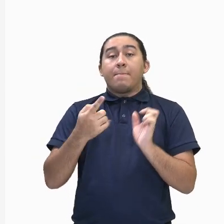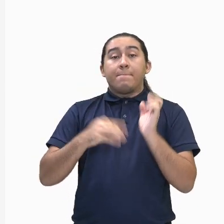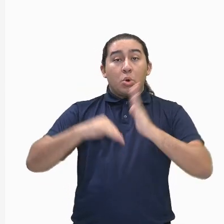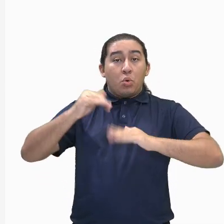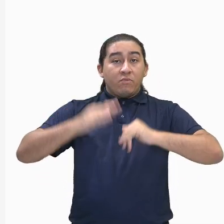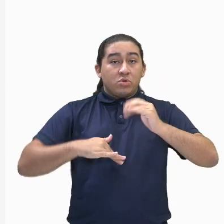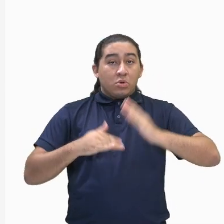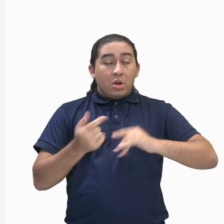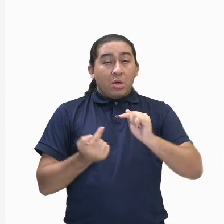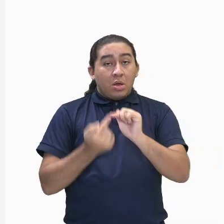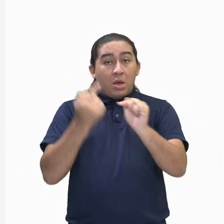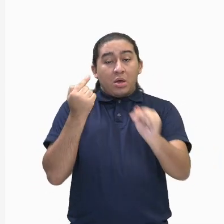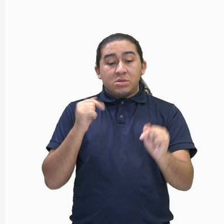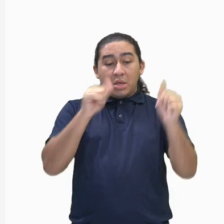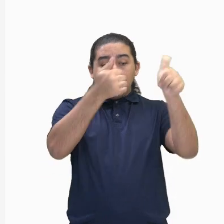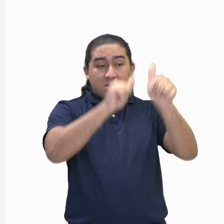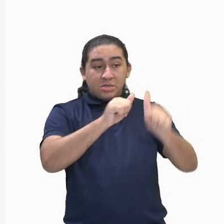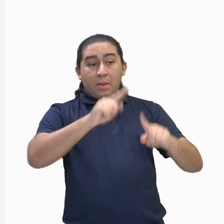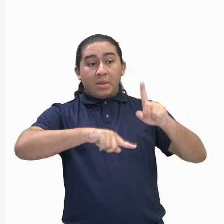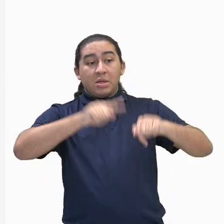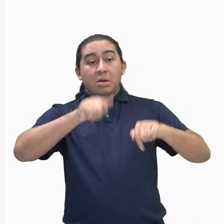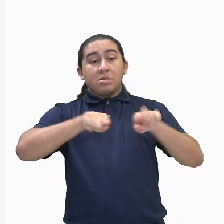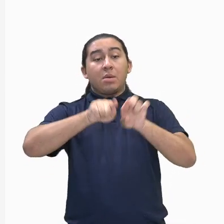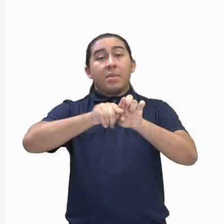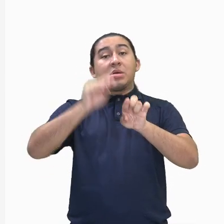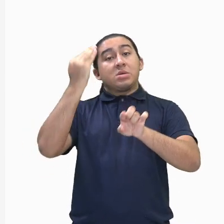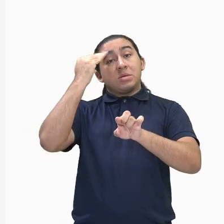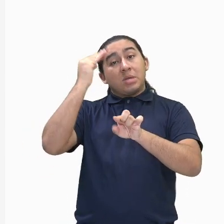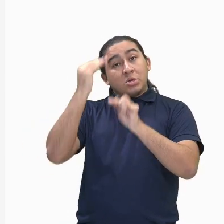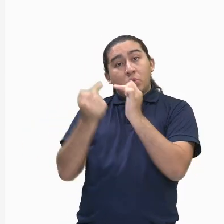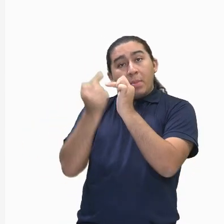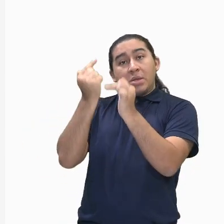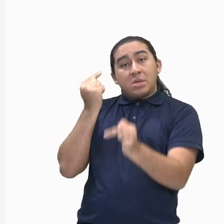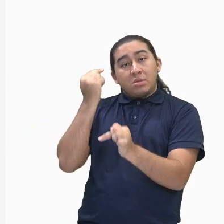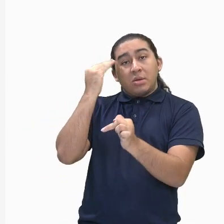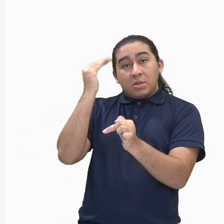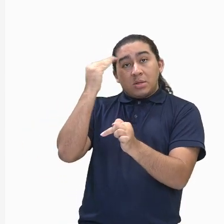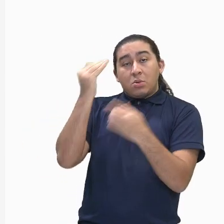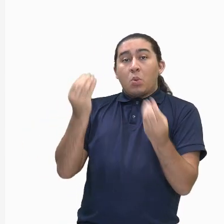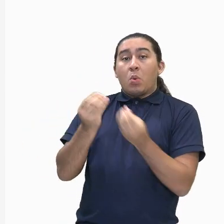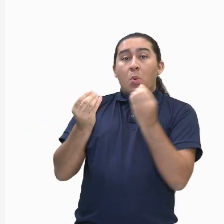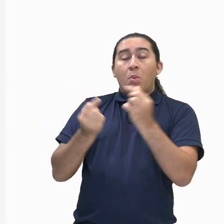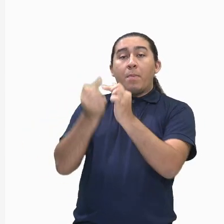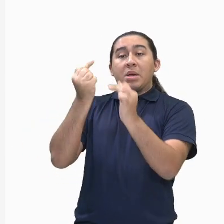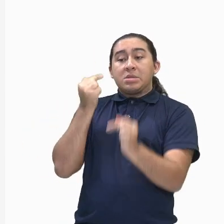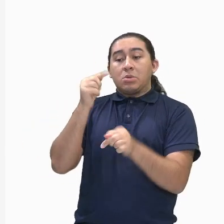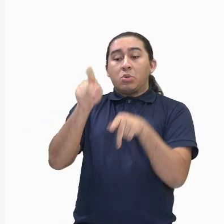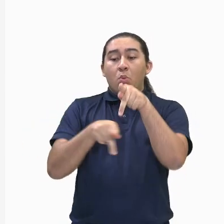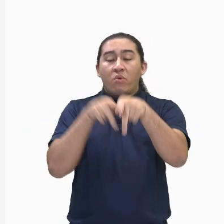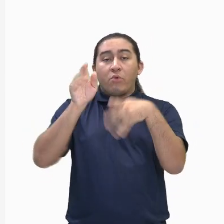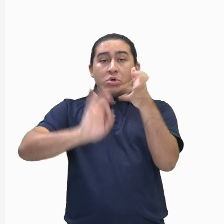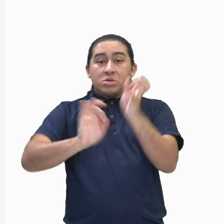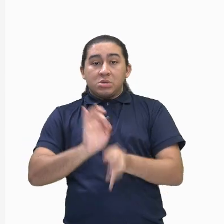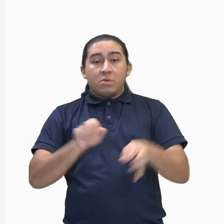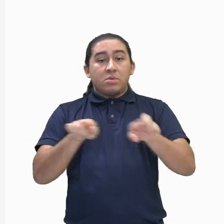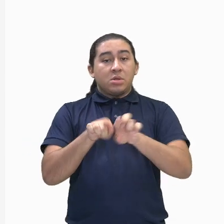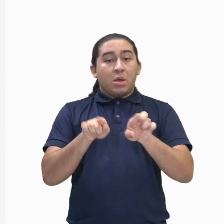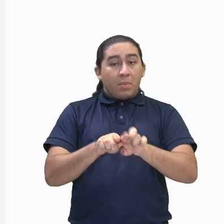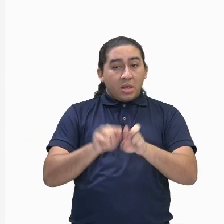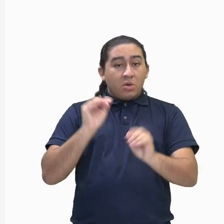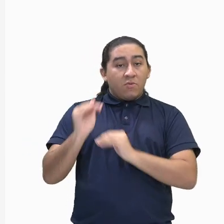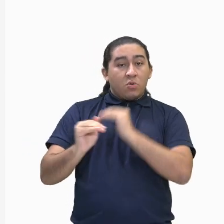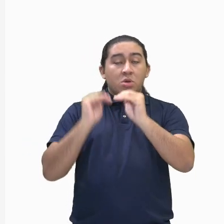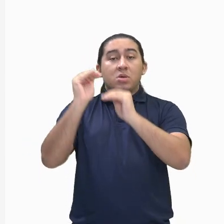passado, compreendendo como as sociedades antigas se organizavam, pensavam e evoluíam. Além